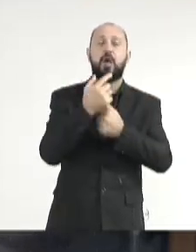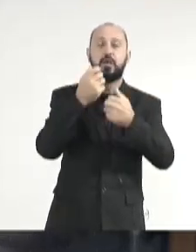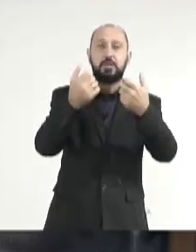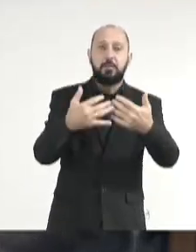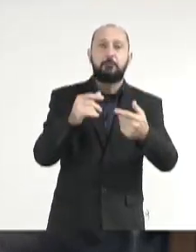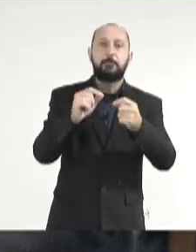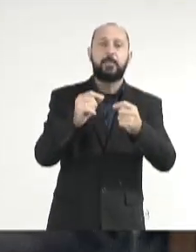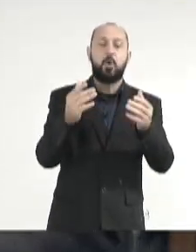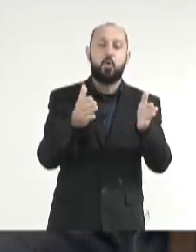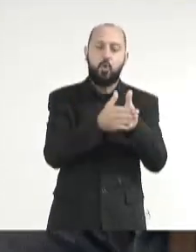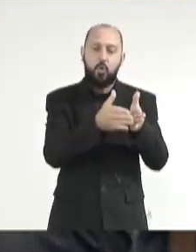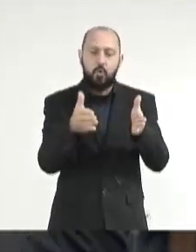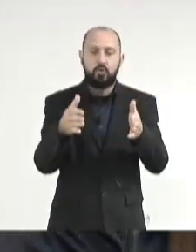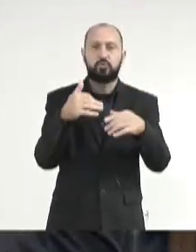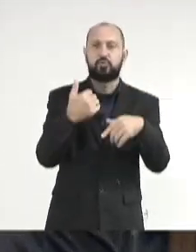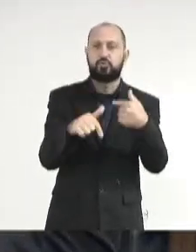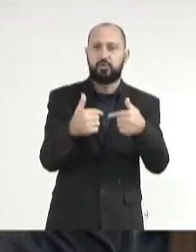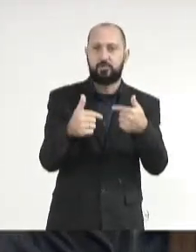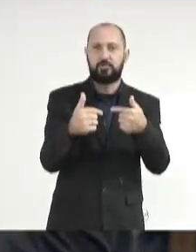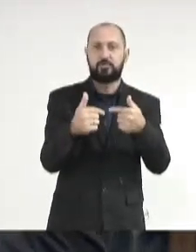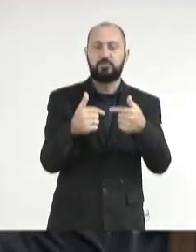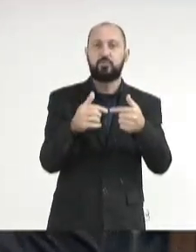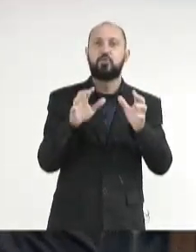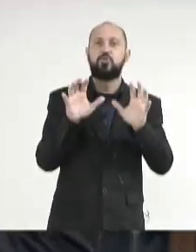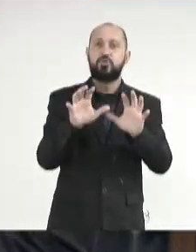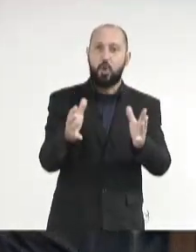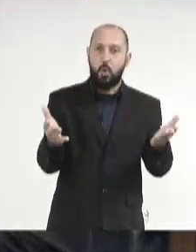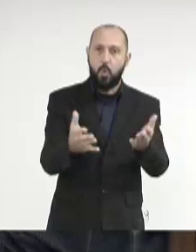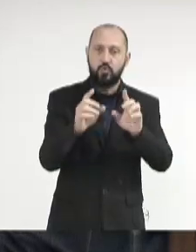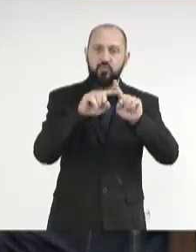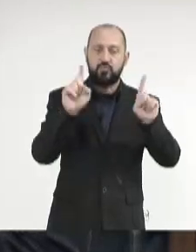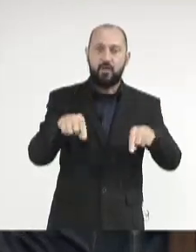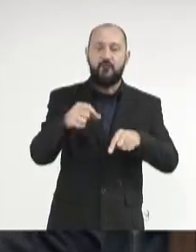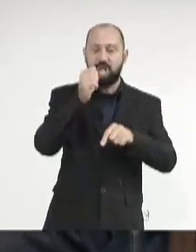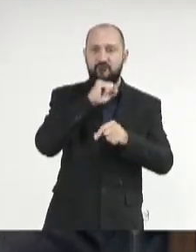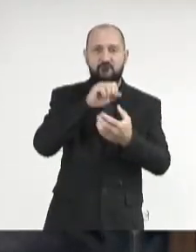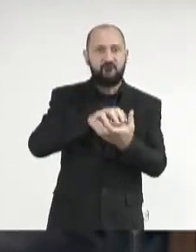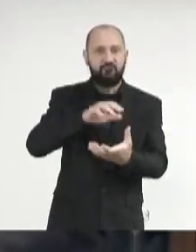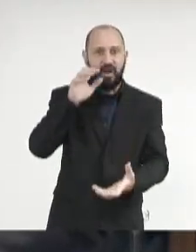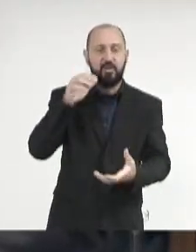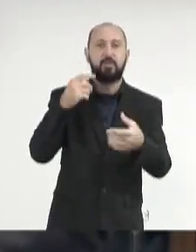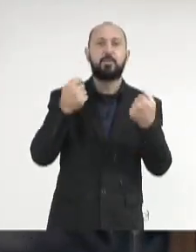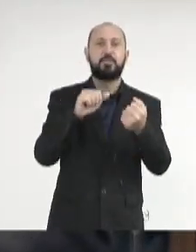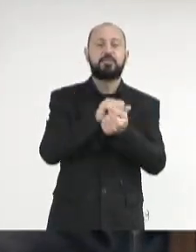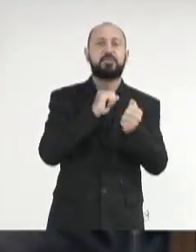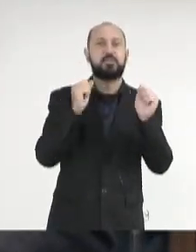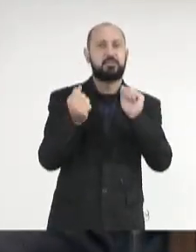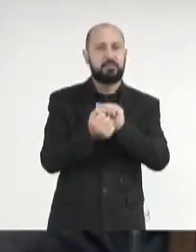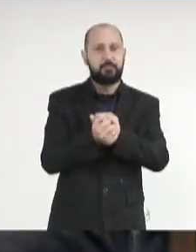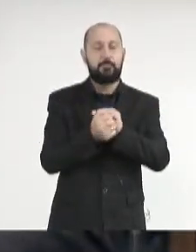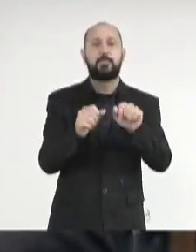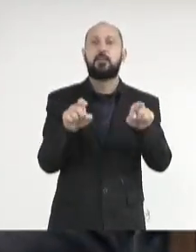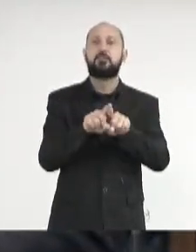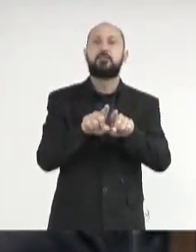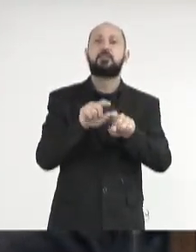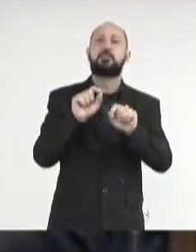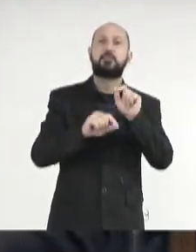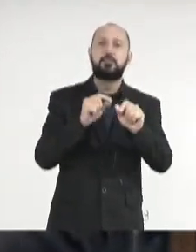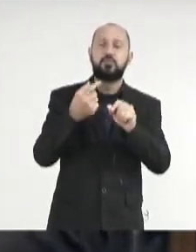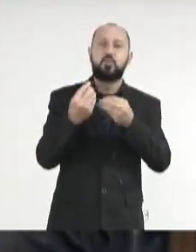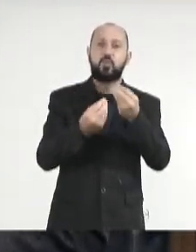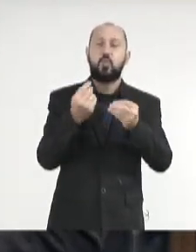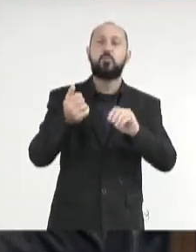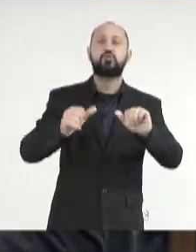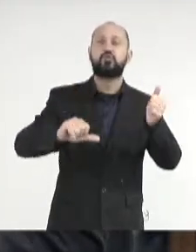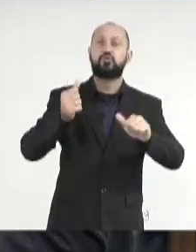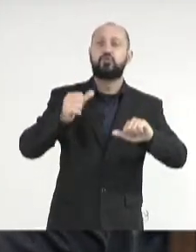que esse quadro de funcionários, da maneira que ele existe hoje, ele é mais antigo, precisa se adaptar, inclusive às questões de processamento